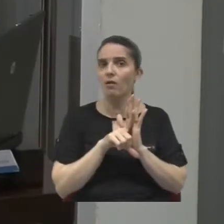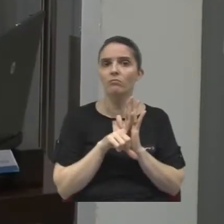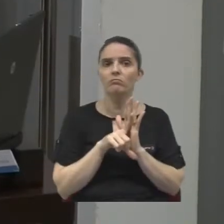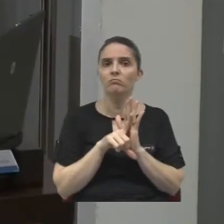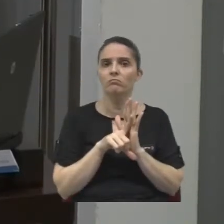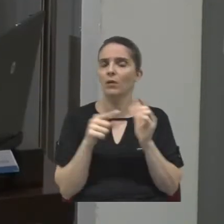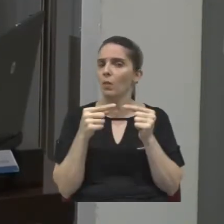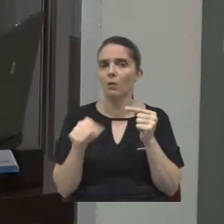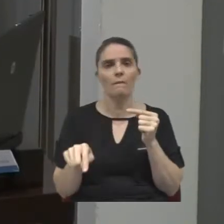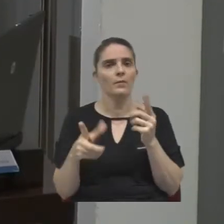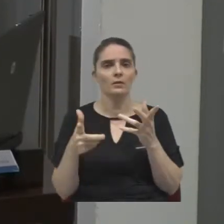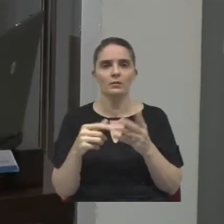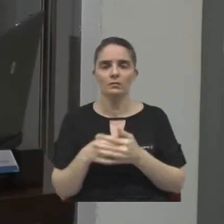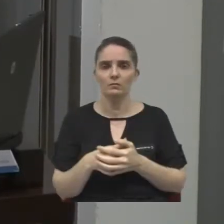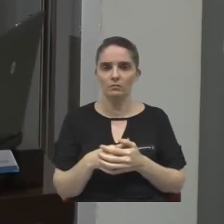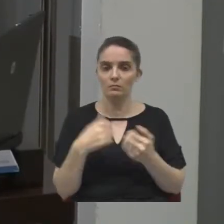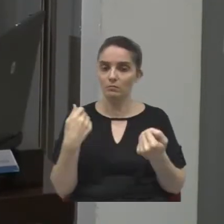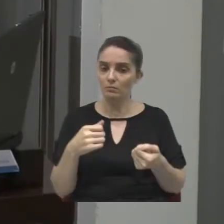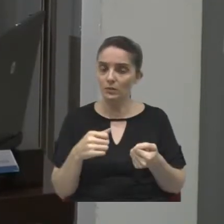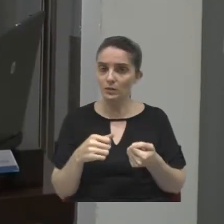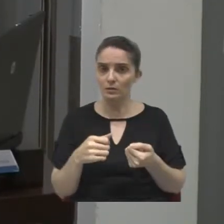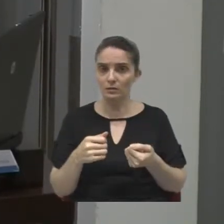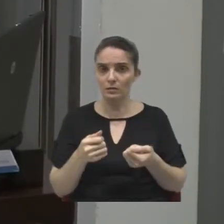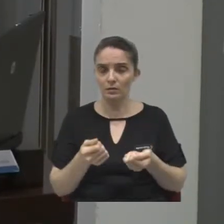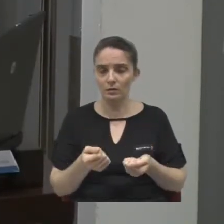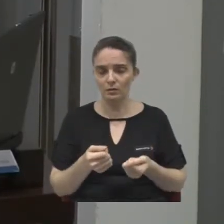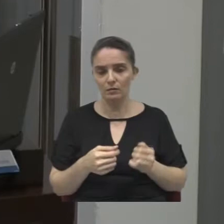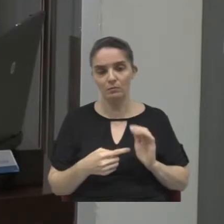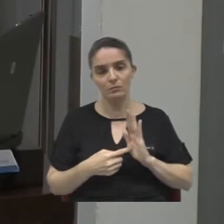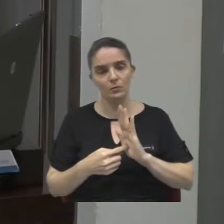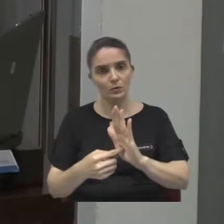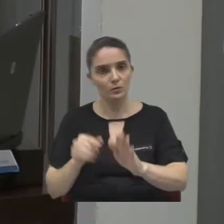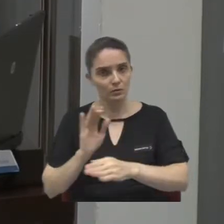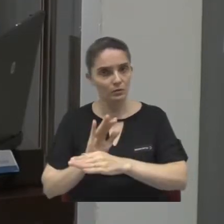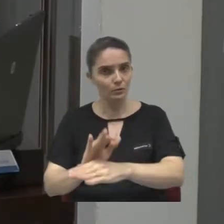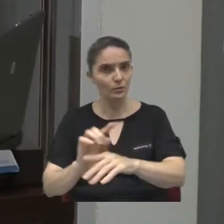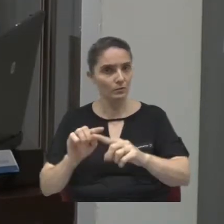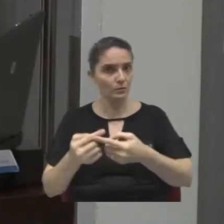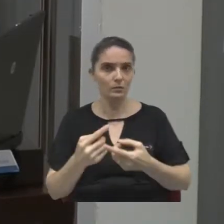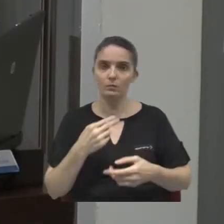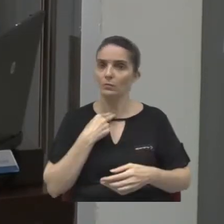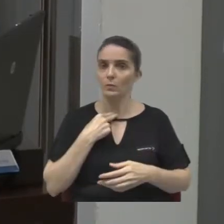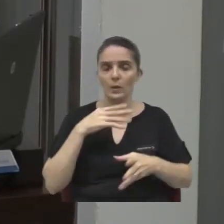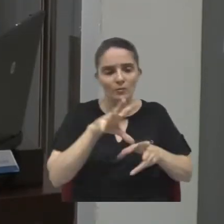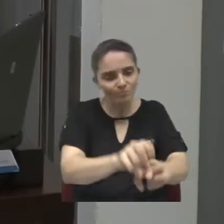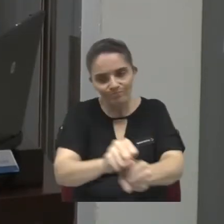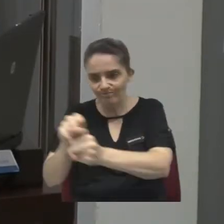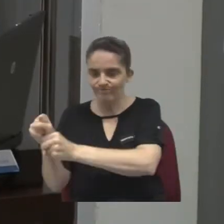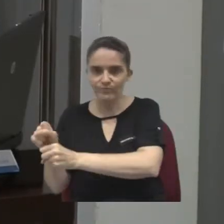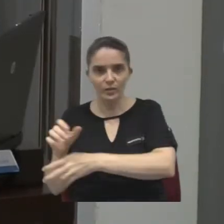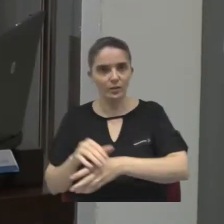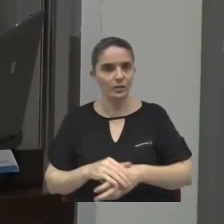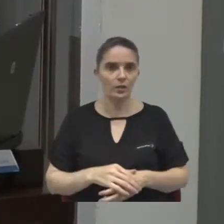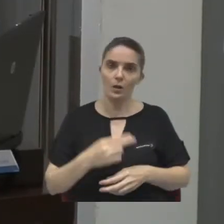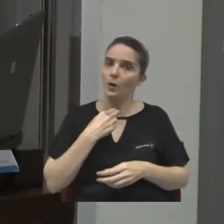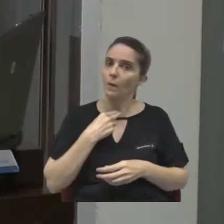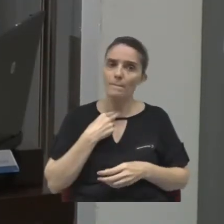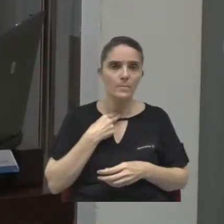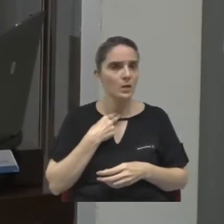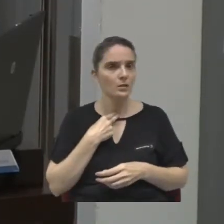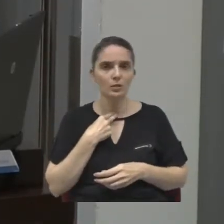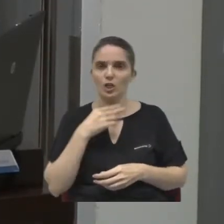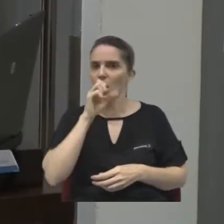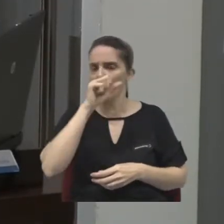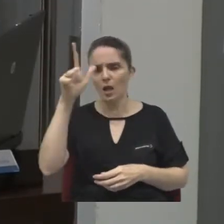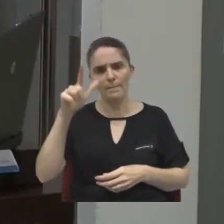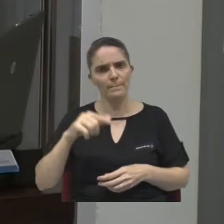podemos oferecer recursos, nós podemos oferecer a eles, mas nós não podemos pegar a força. Isso em nenhum lugar do mundo, nem em